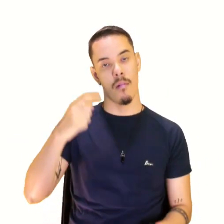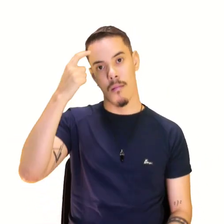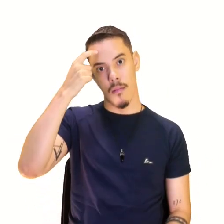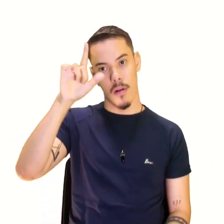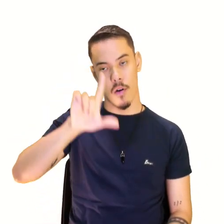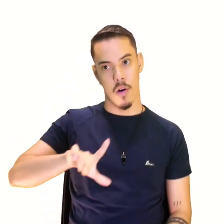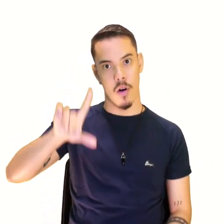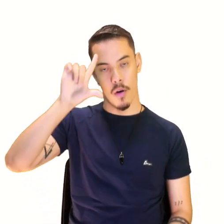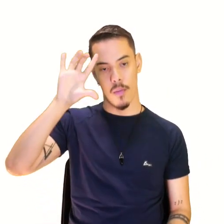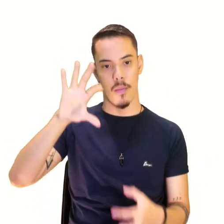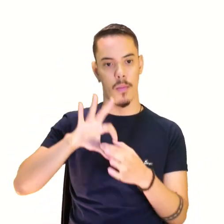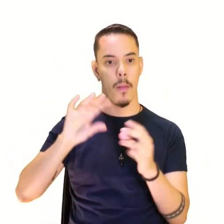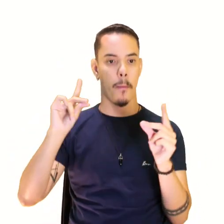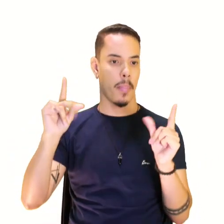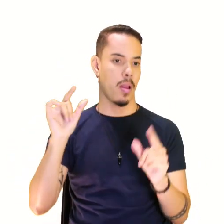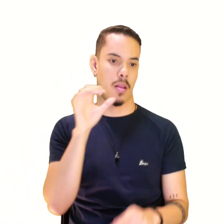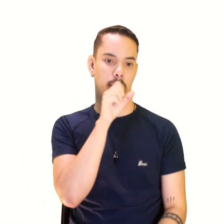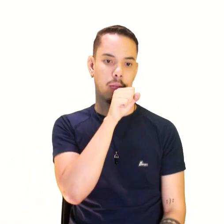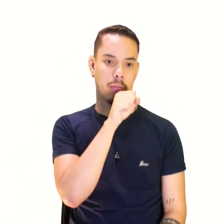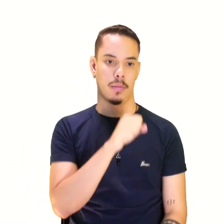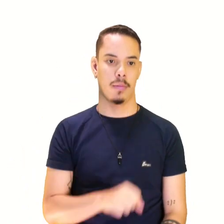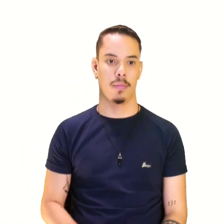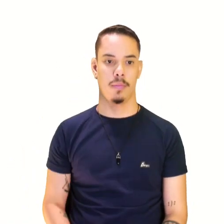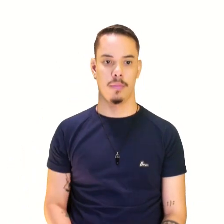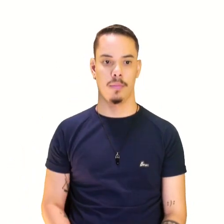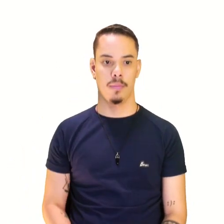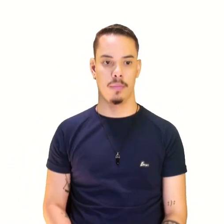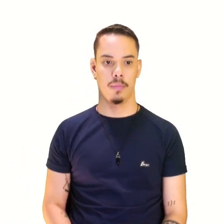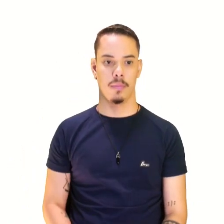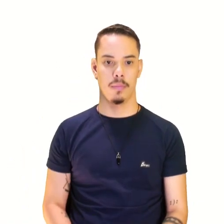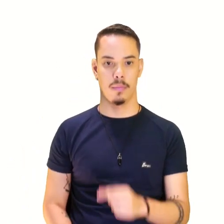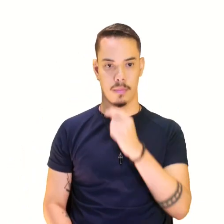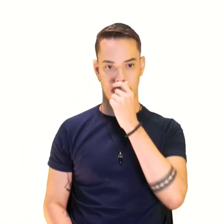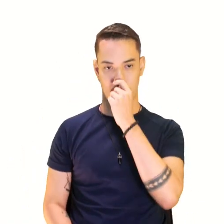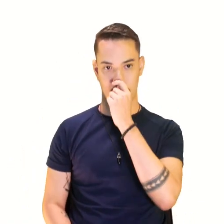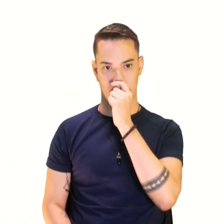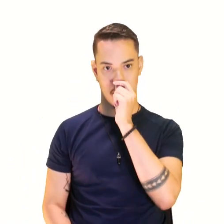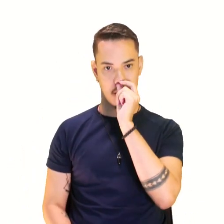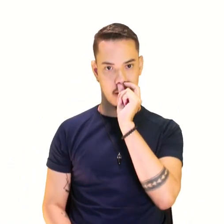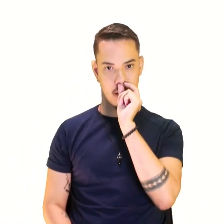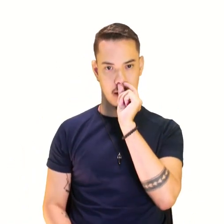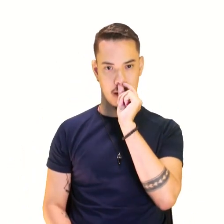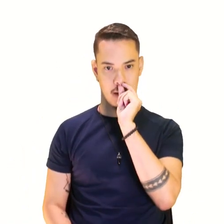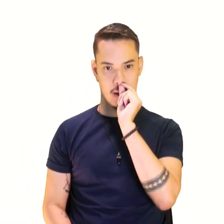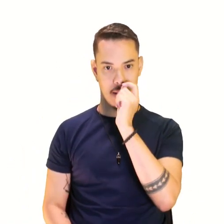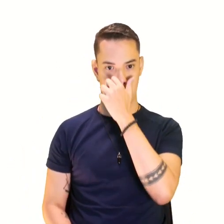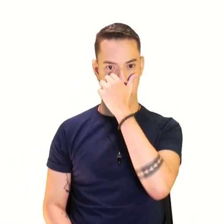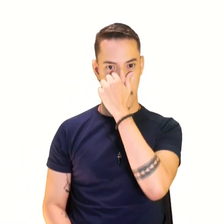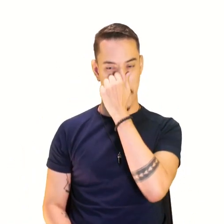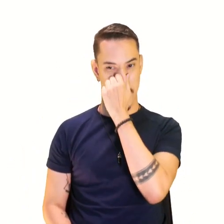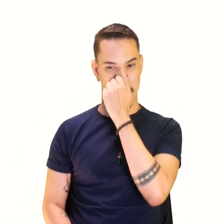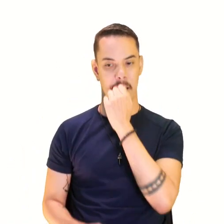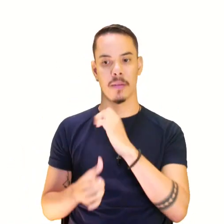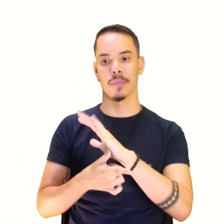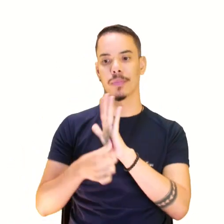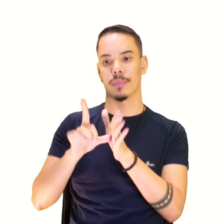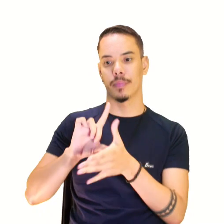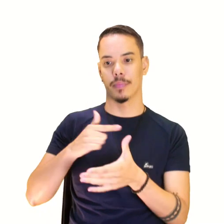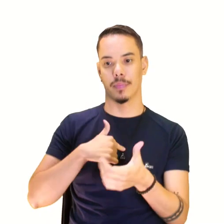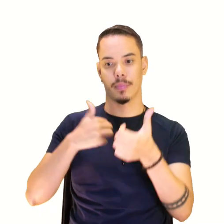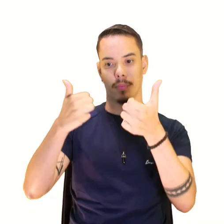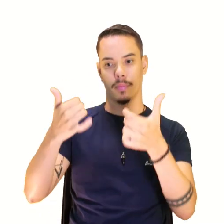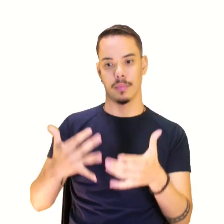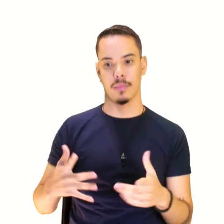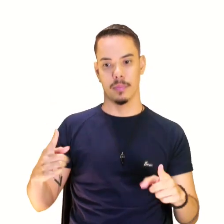raciocínio lógico. Olha aqui que legal. Aquela anterior ia falar isso também, porque lá eu posso calcular o preço de 1 metro de tecido e multiplicar